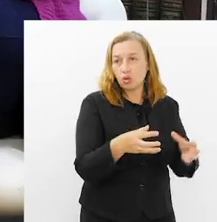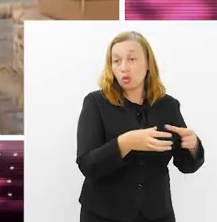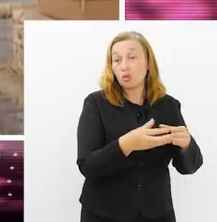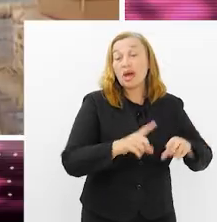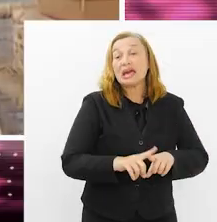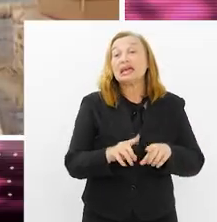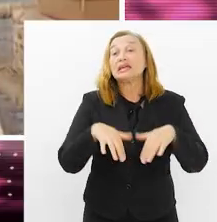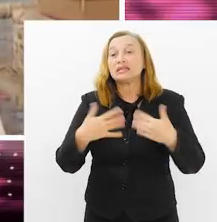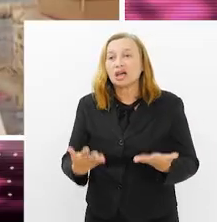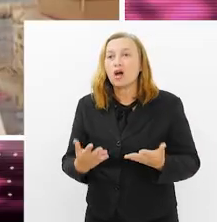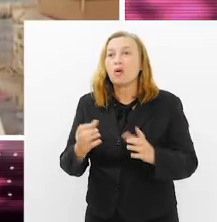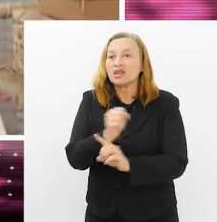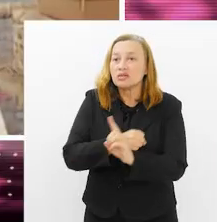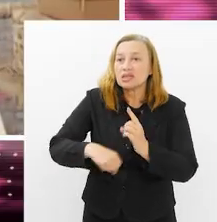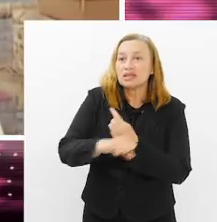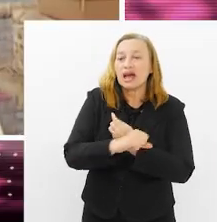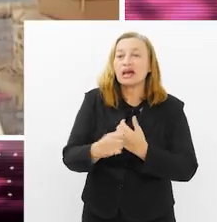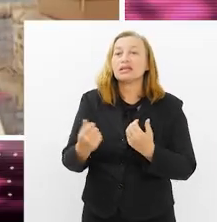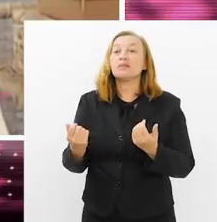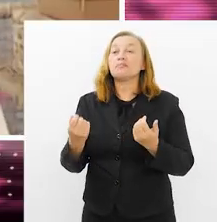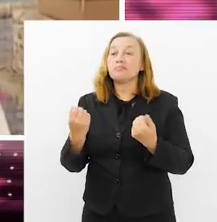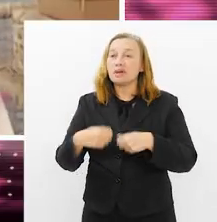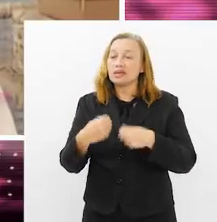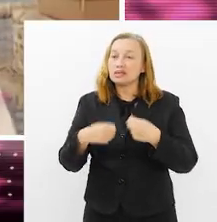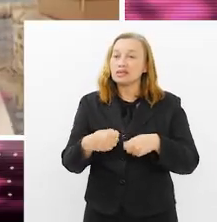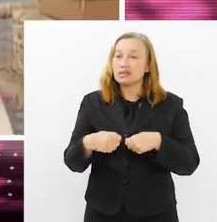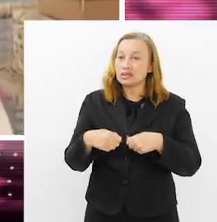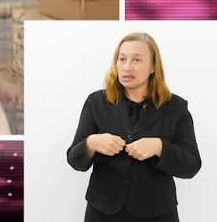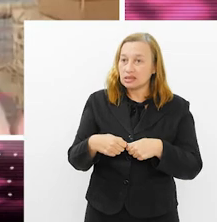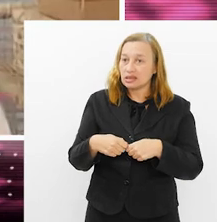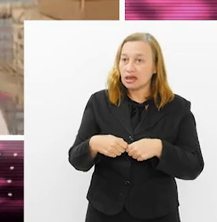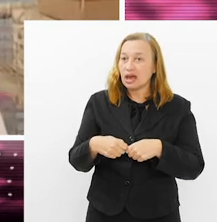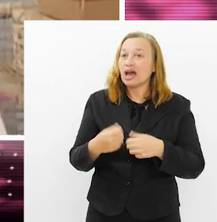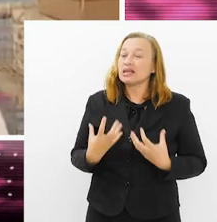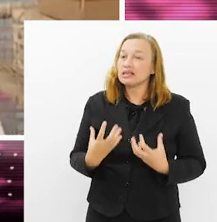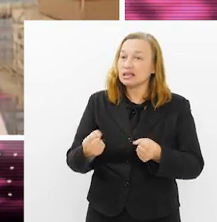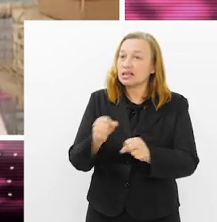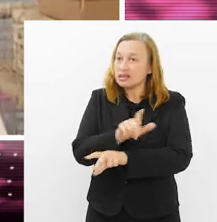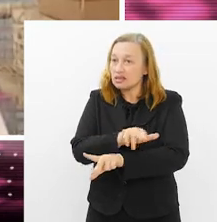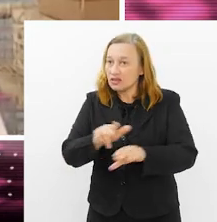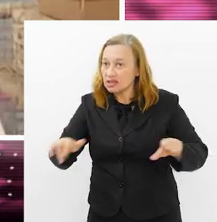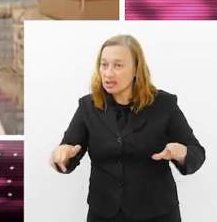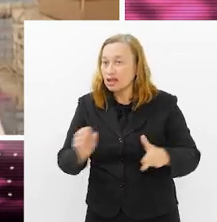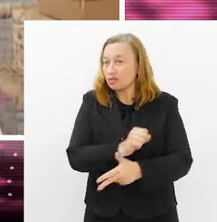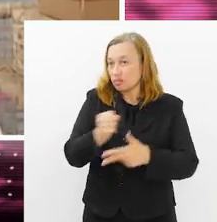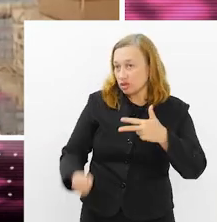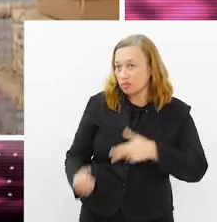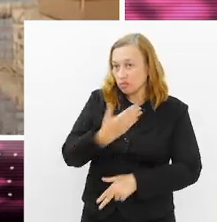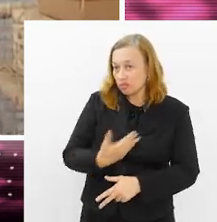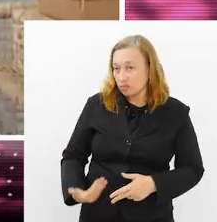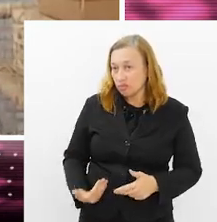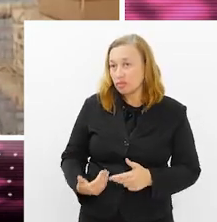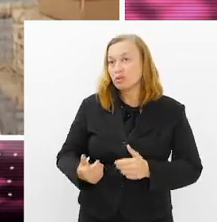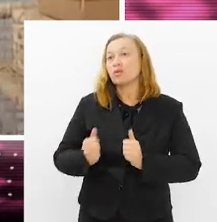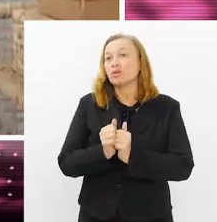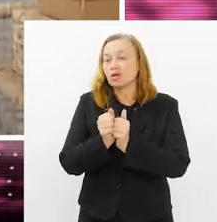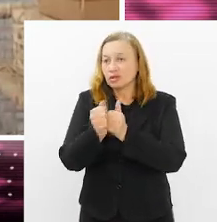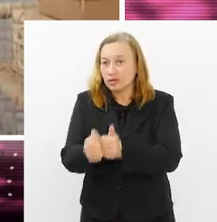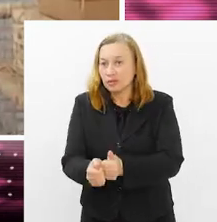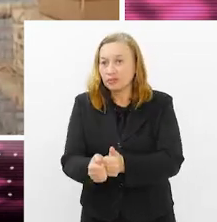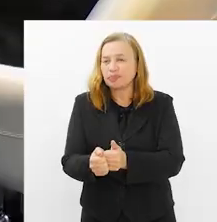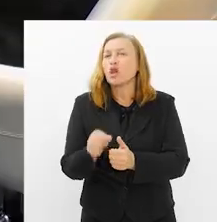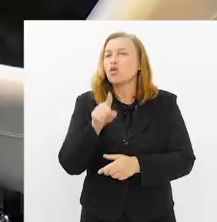público, no meu entendimento, deveria ter a obrigação de abarcar essa diversidade toda. Quando você